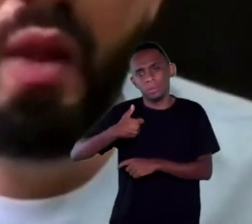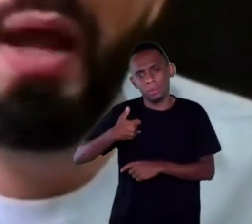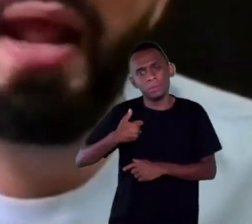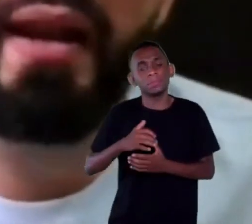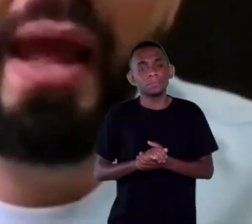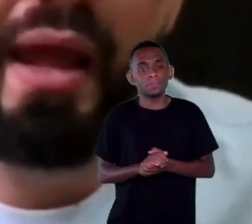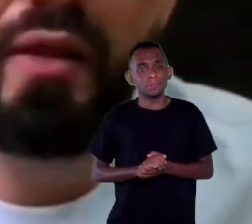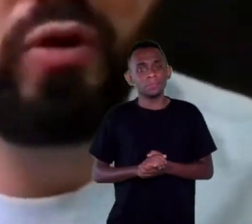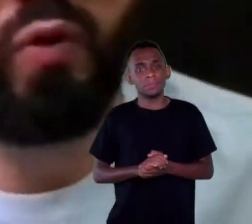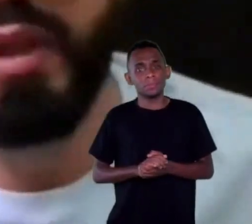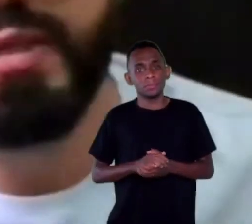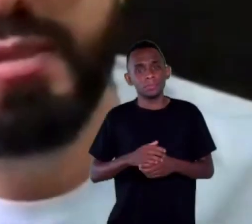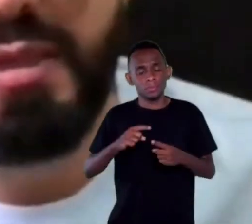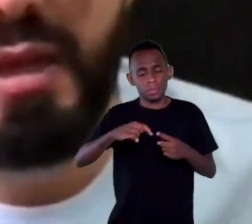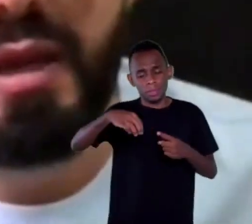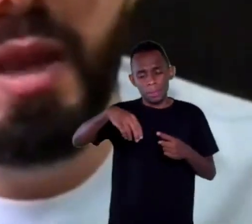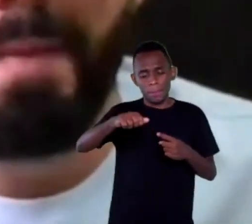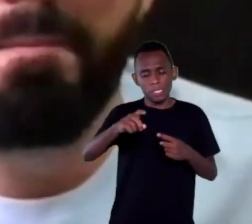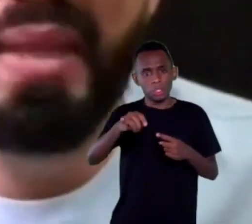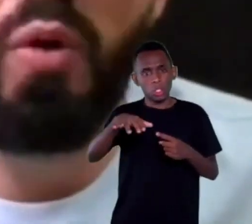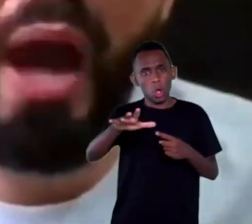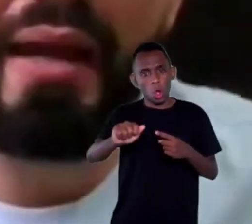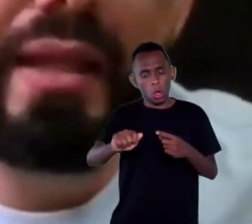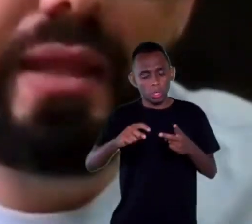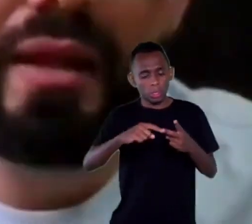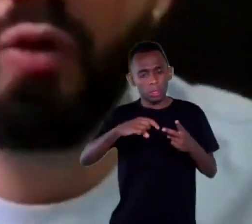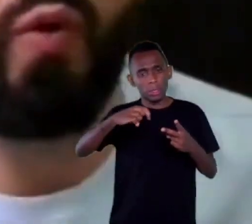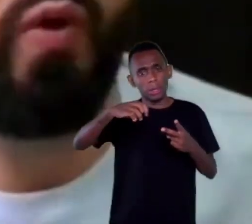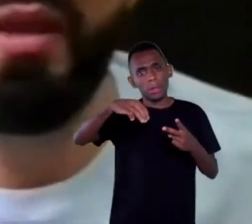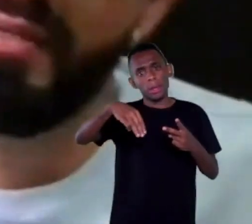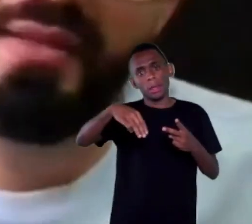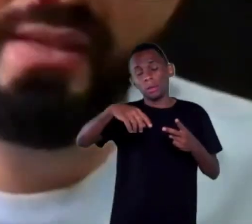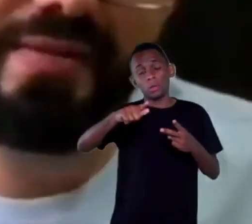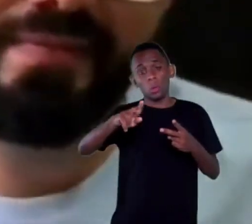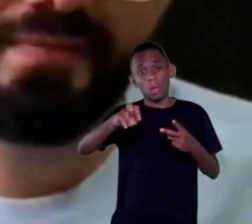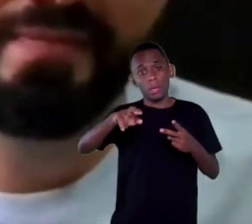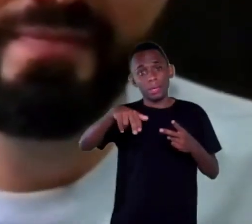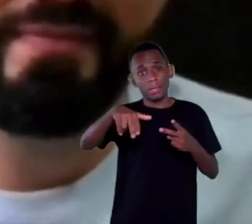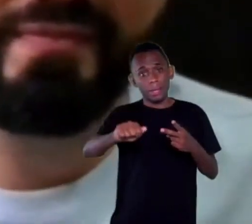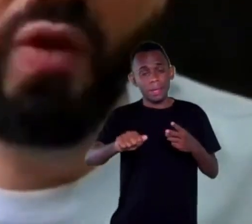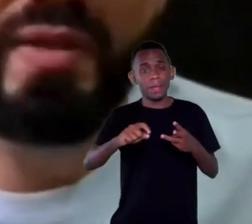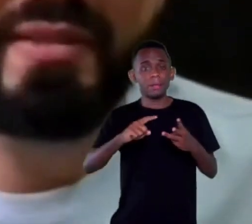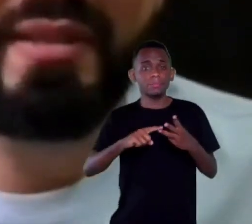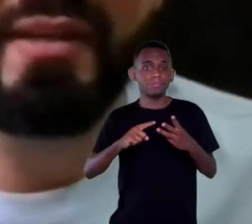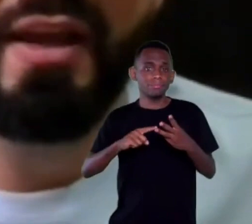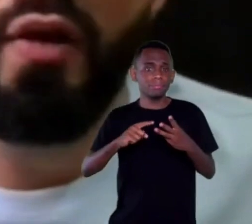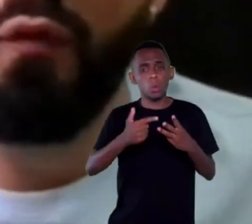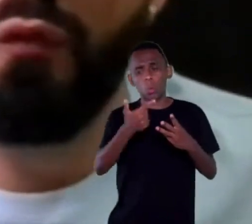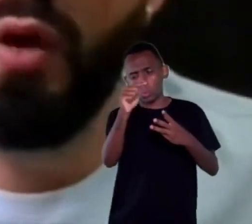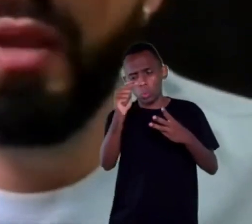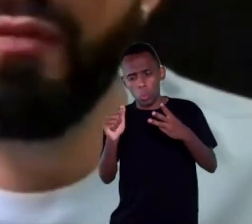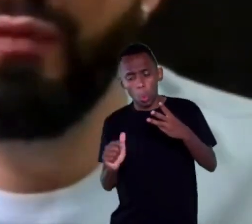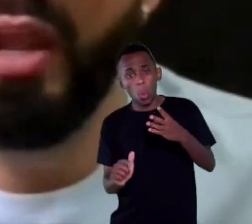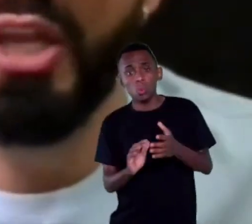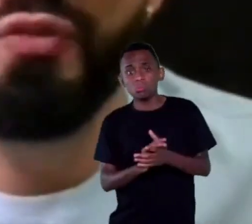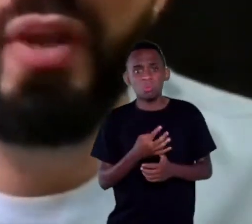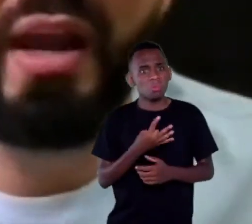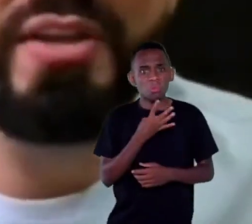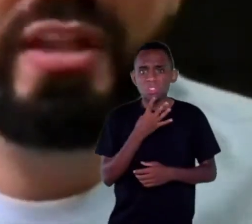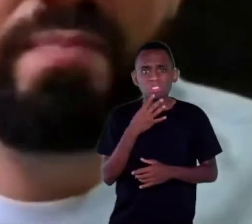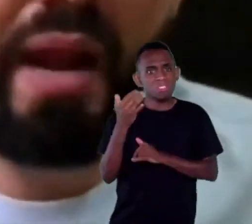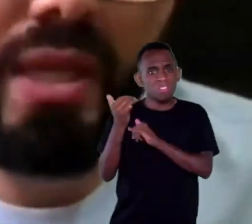conhecia, guaraná eu não conhecia, mapinguari eu não conhecia. Então, assim,